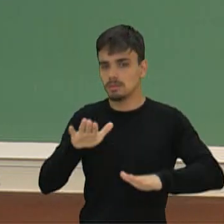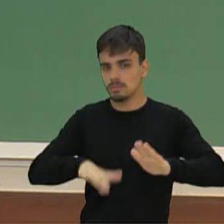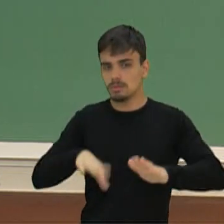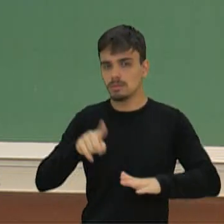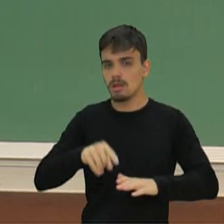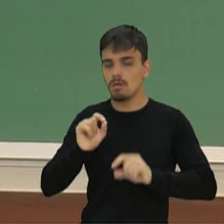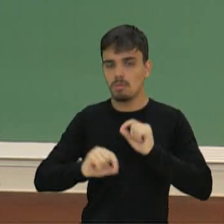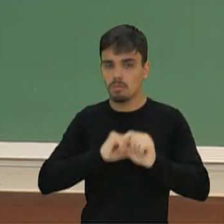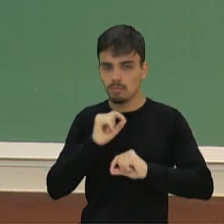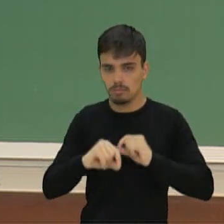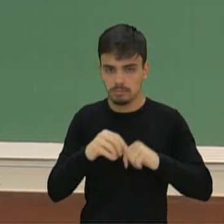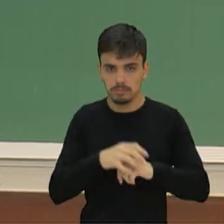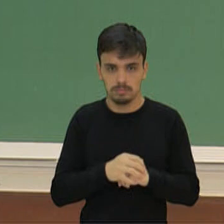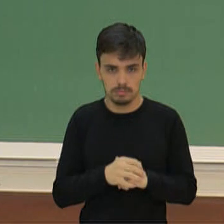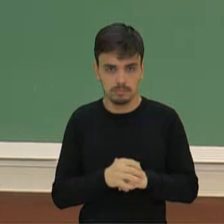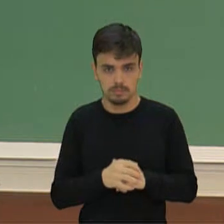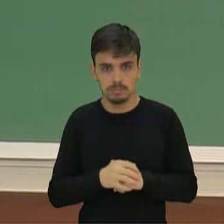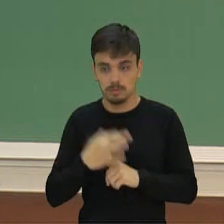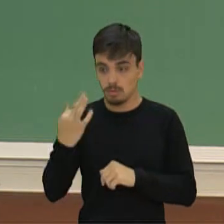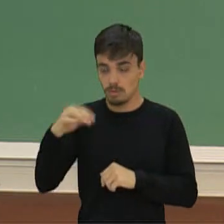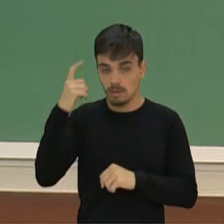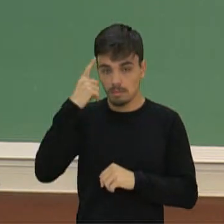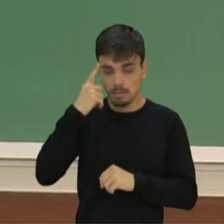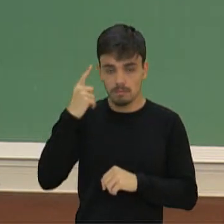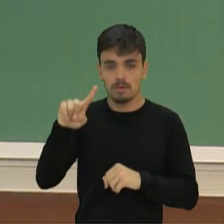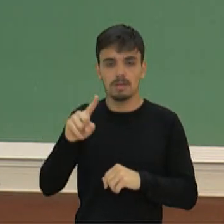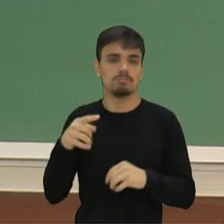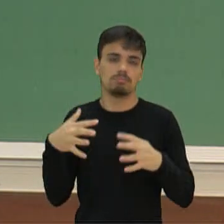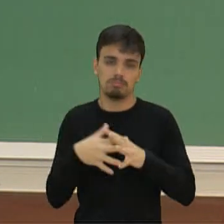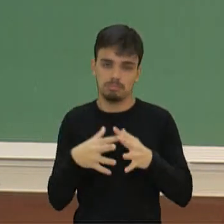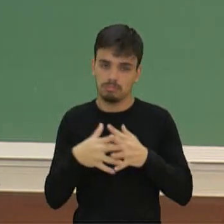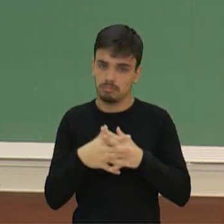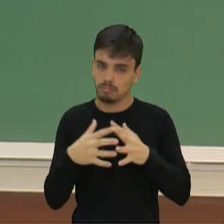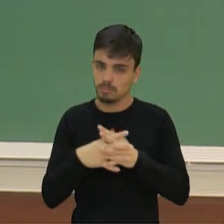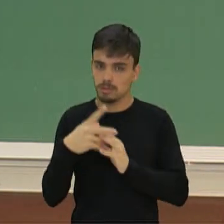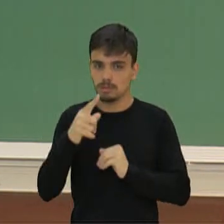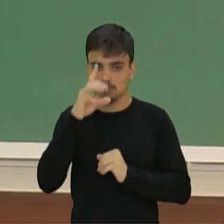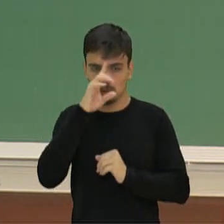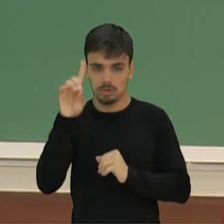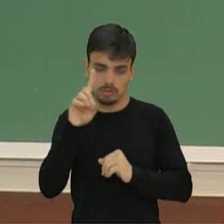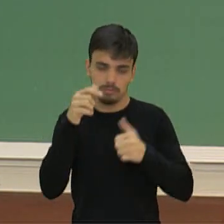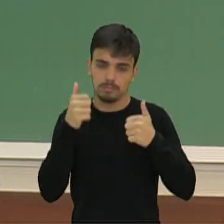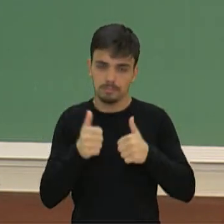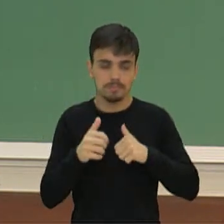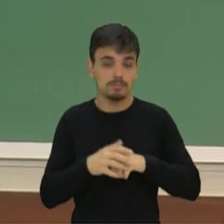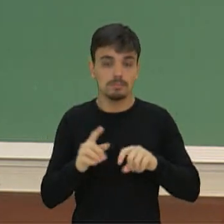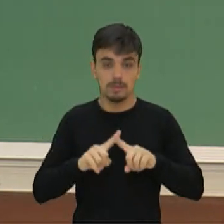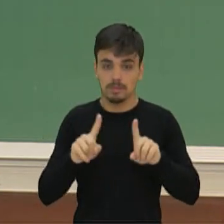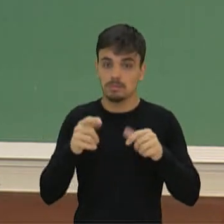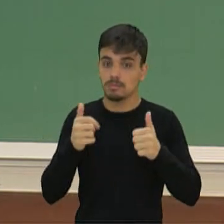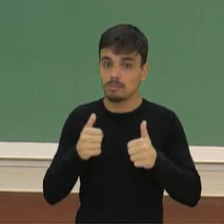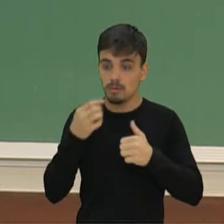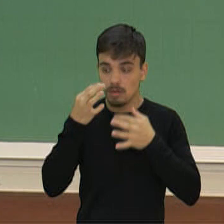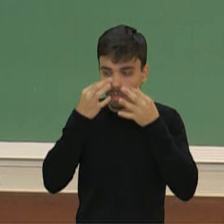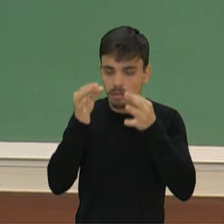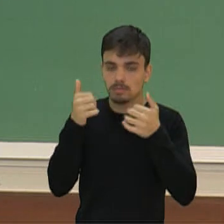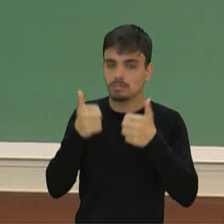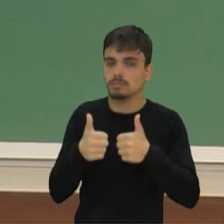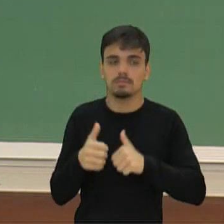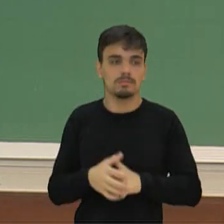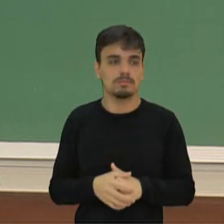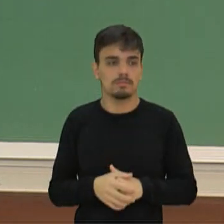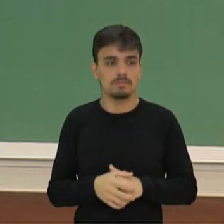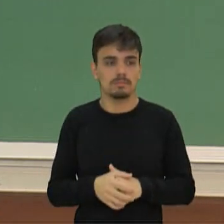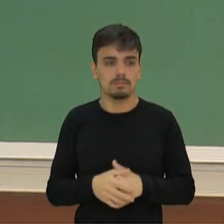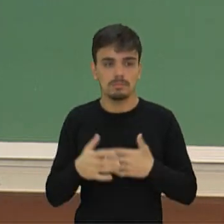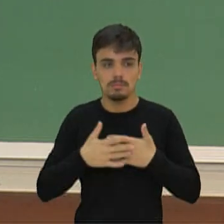de cabeça, onde aquilo vai dificultar o teu dia todo, basicamente. Então, sempre atento com isso, ok? Então, o que eu quis trazer para vocês ao